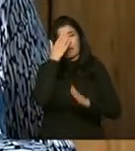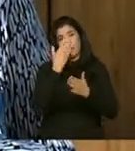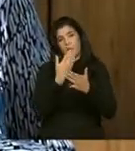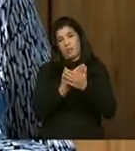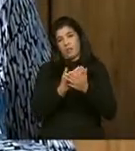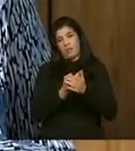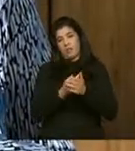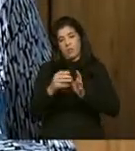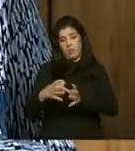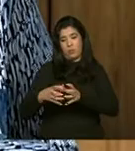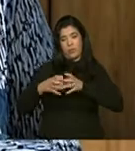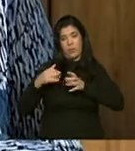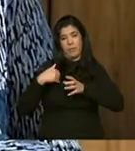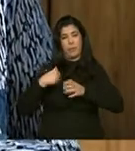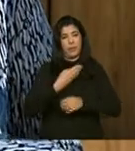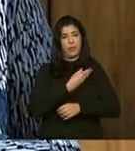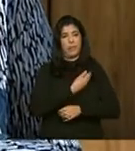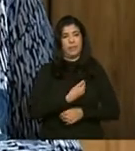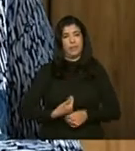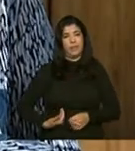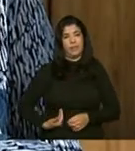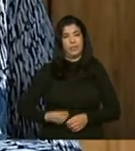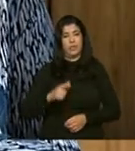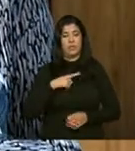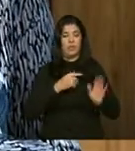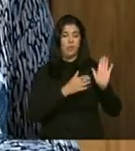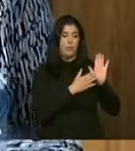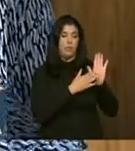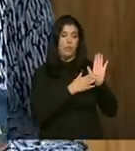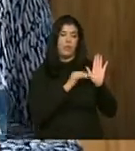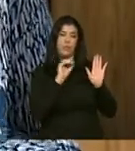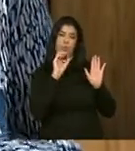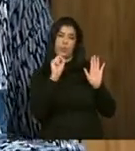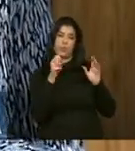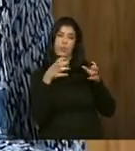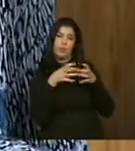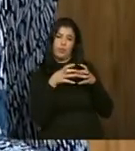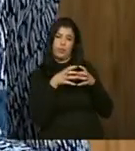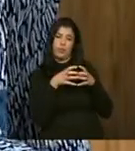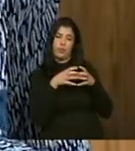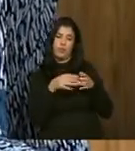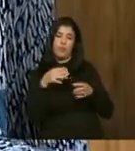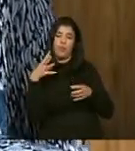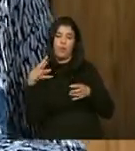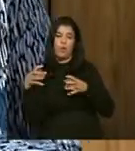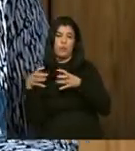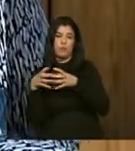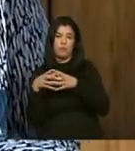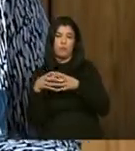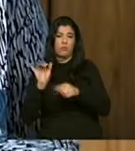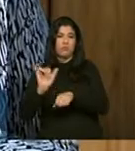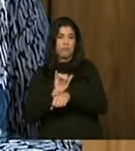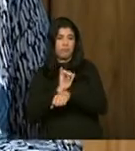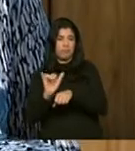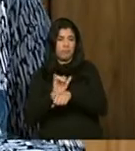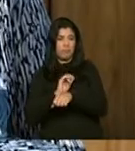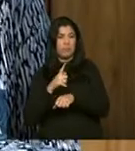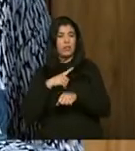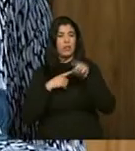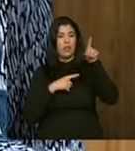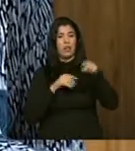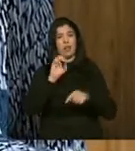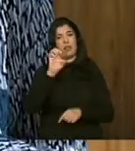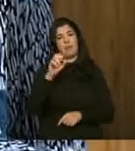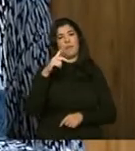governo, temos... Na proposta aqui de 8 grupos, nós temos 4 grupos de infraestrutura. Aí, lá na